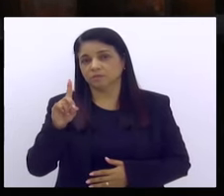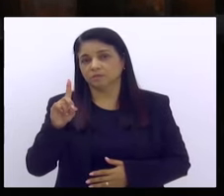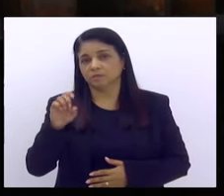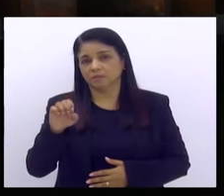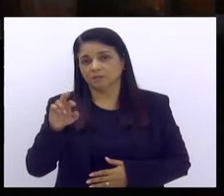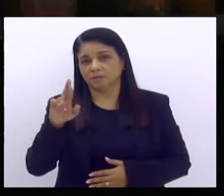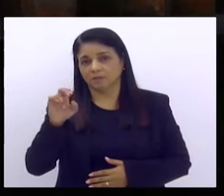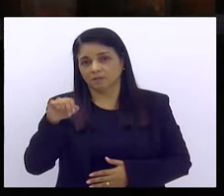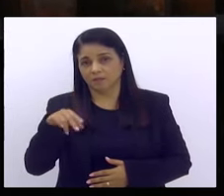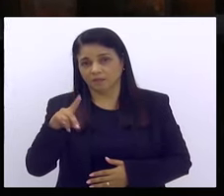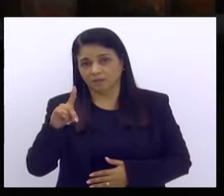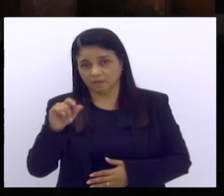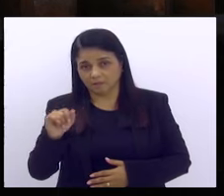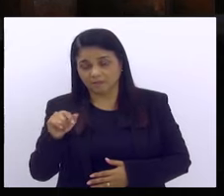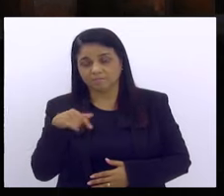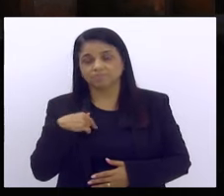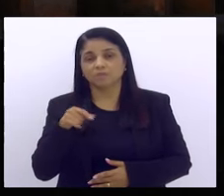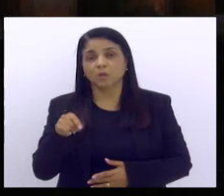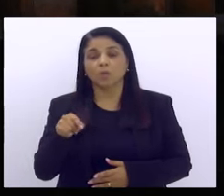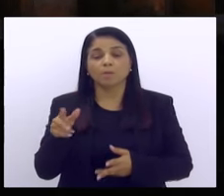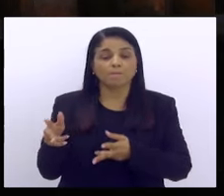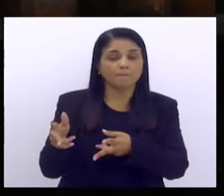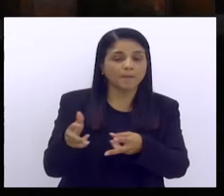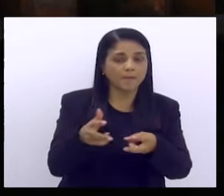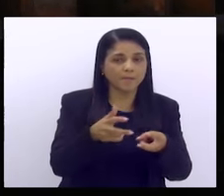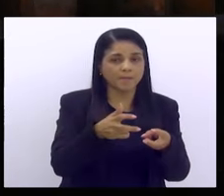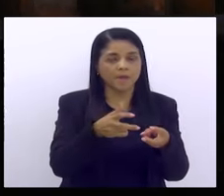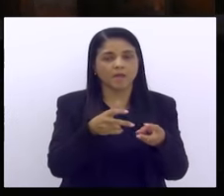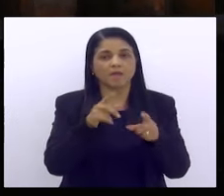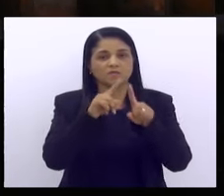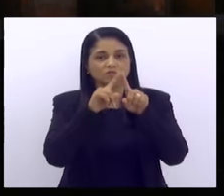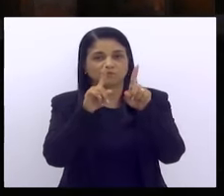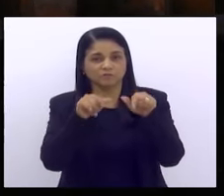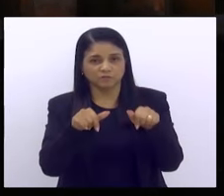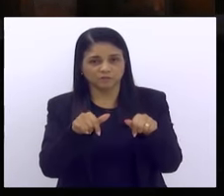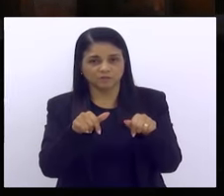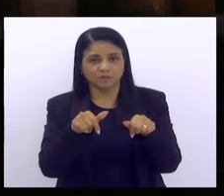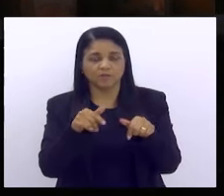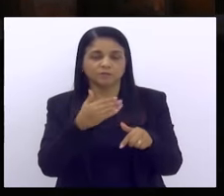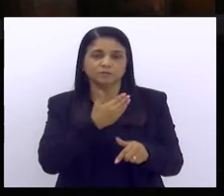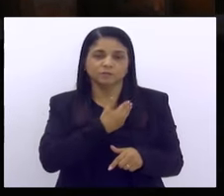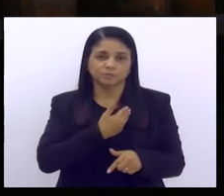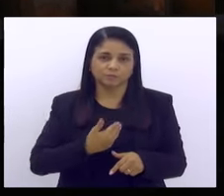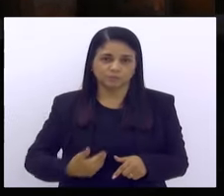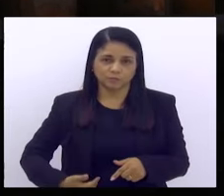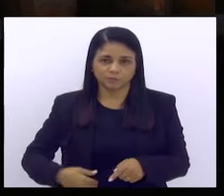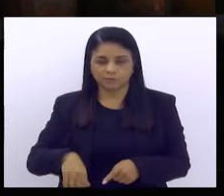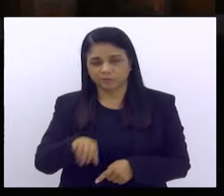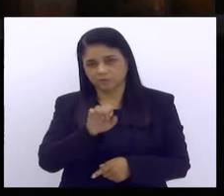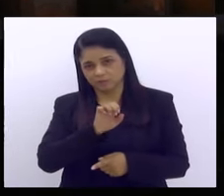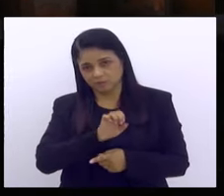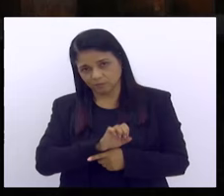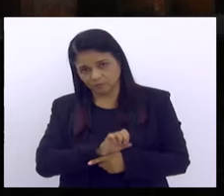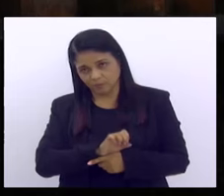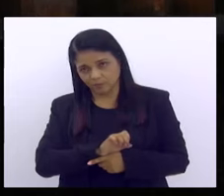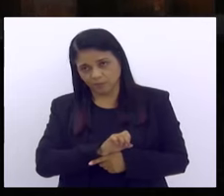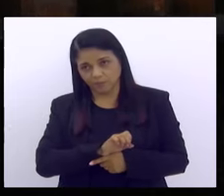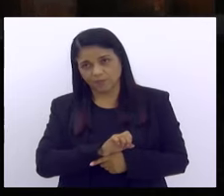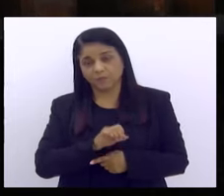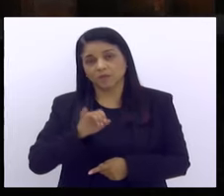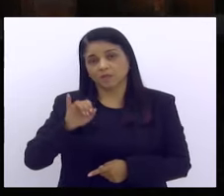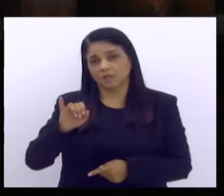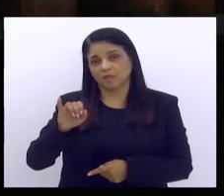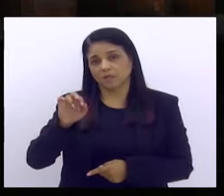daquilo que percebe os funcionários públicos estaduais. Porque o imposto de